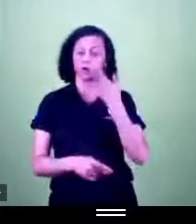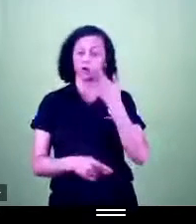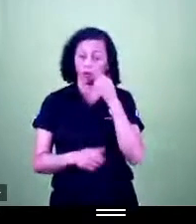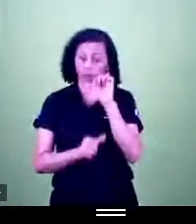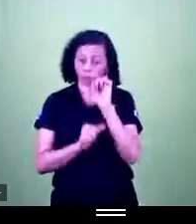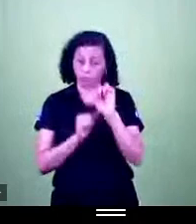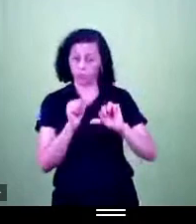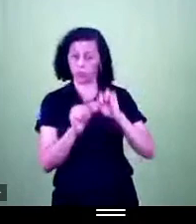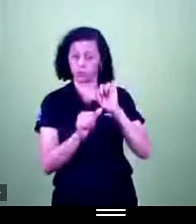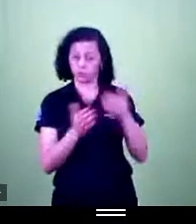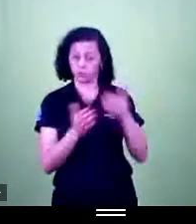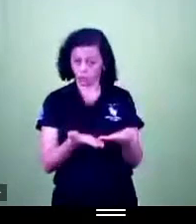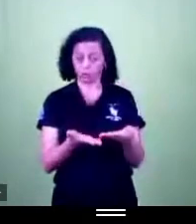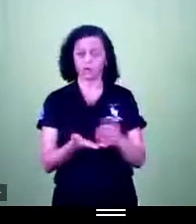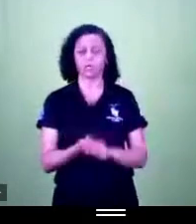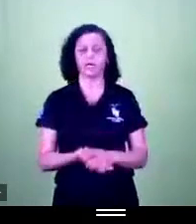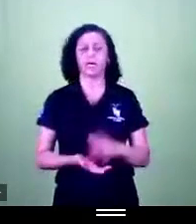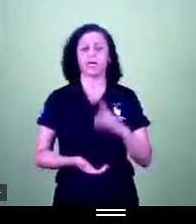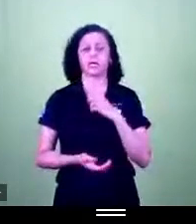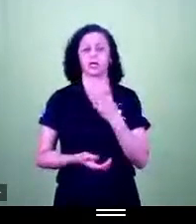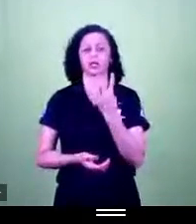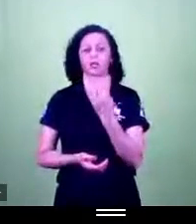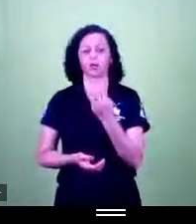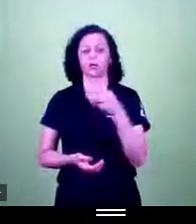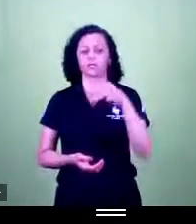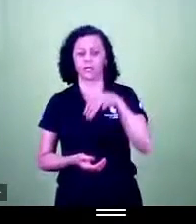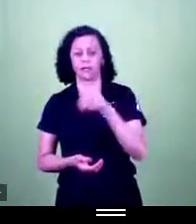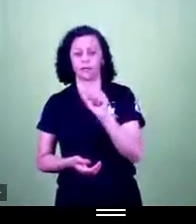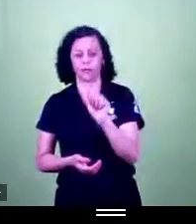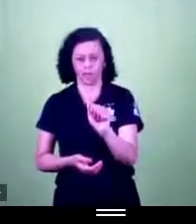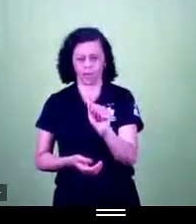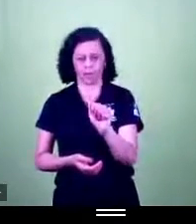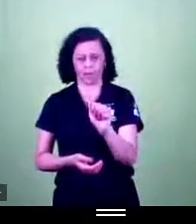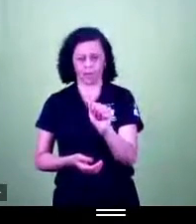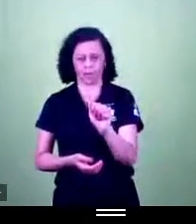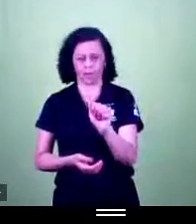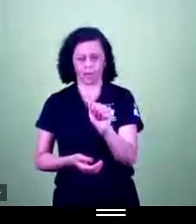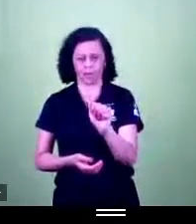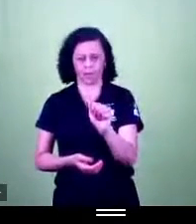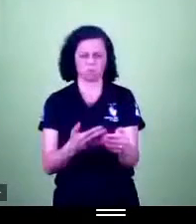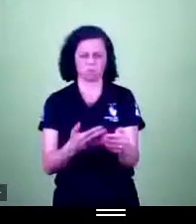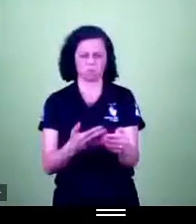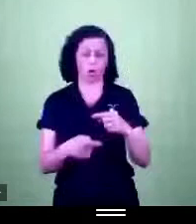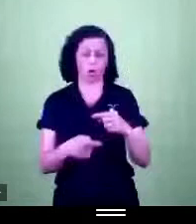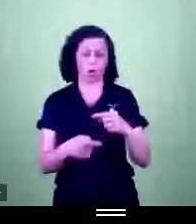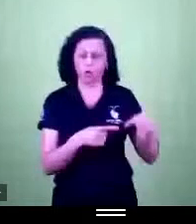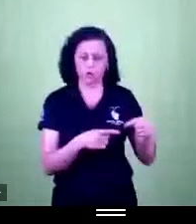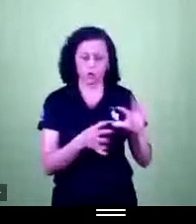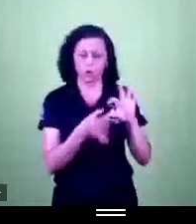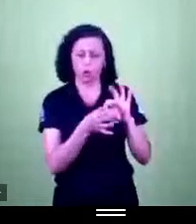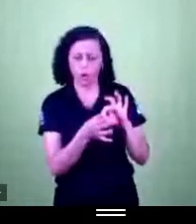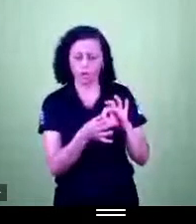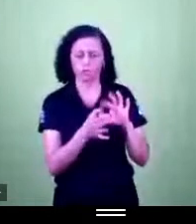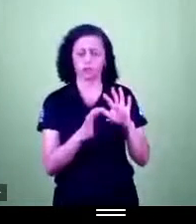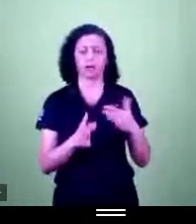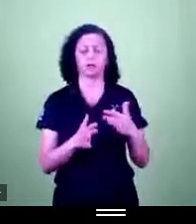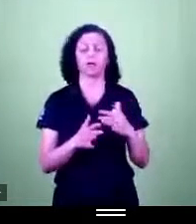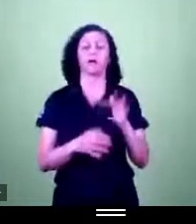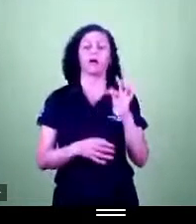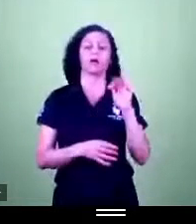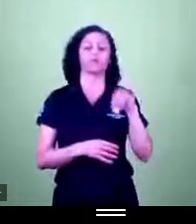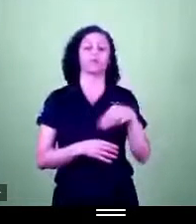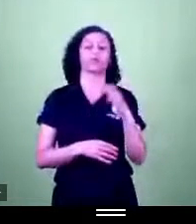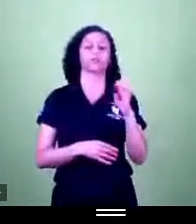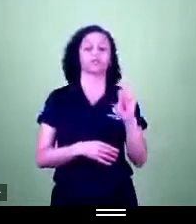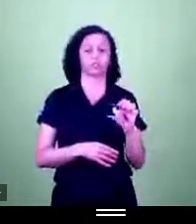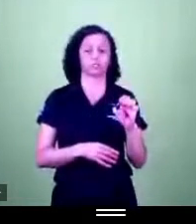por exemplo, 2 mA. Não importa qual a carga que está conectada, a fonte vai liberar sempre 2 mA,